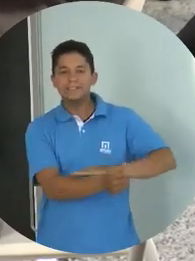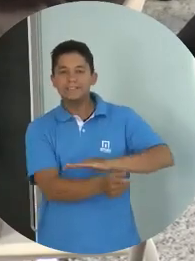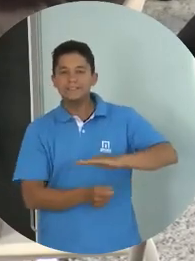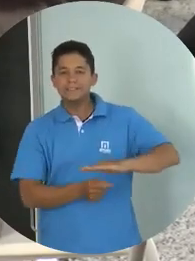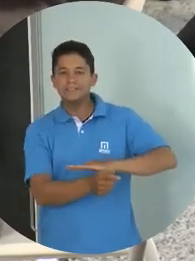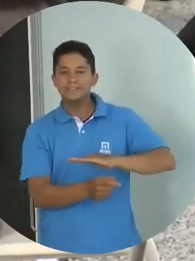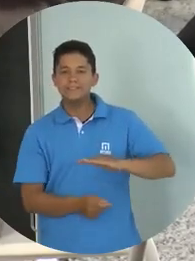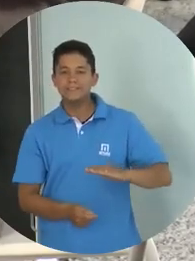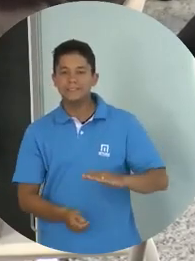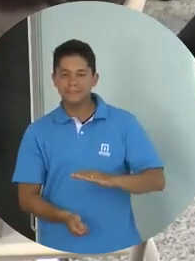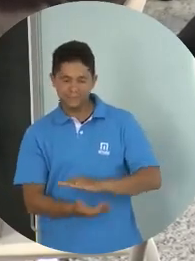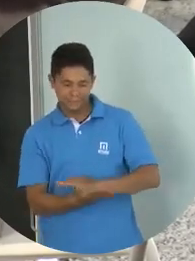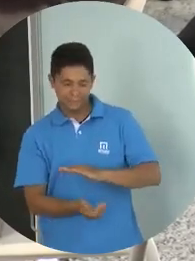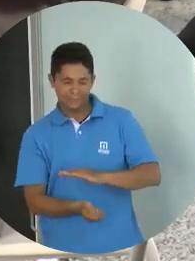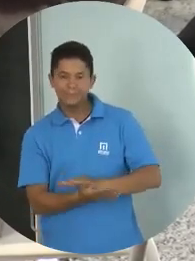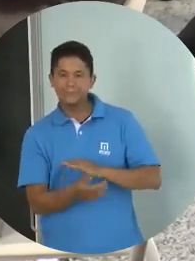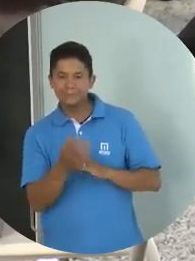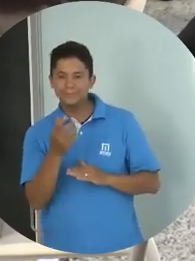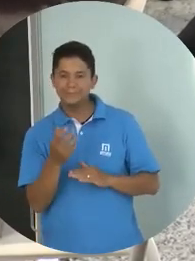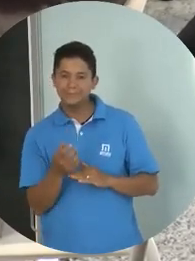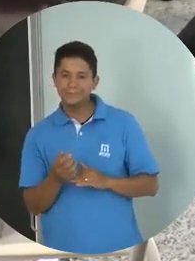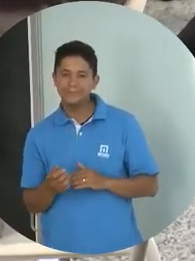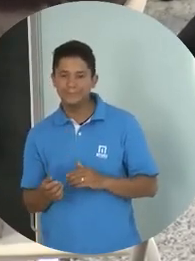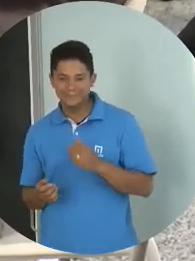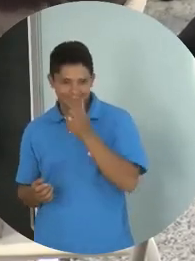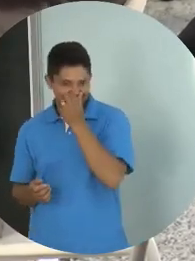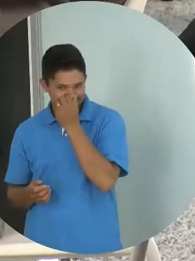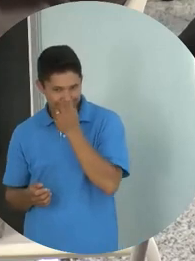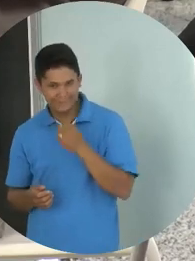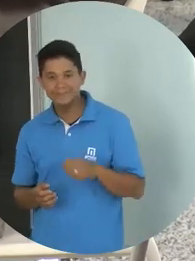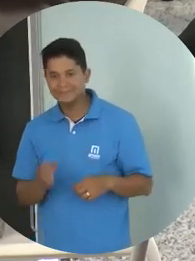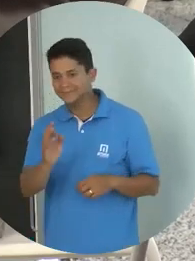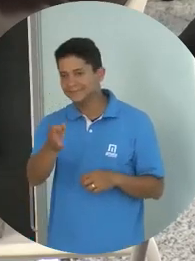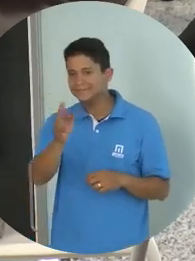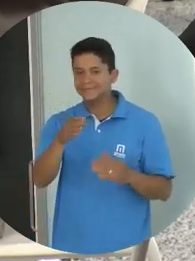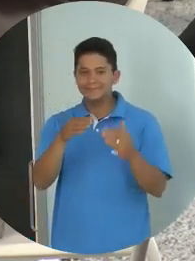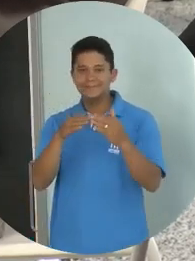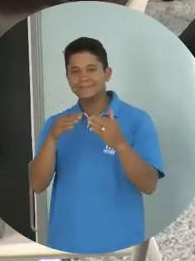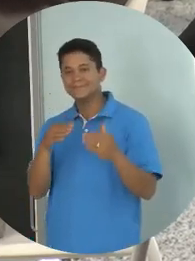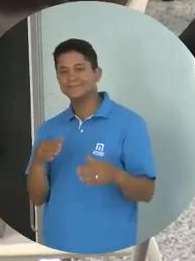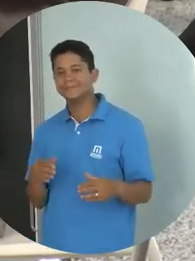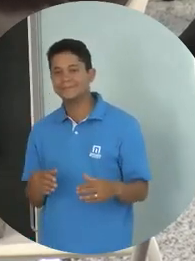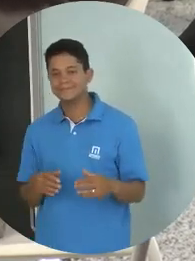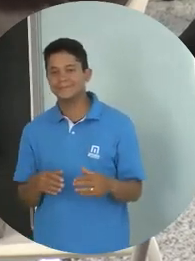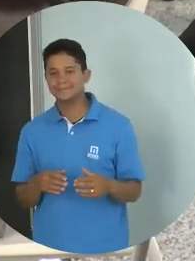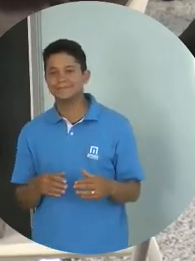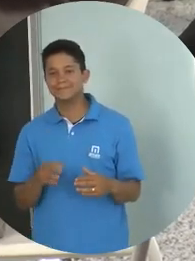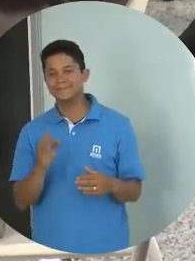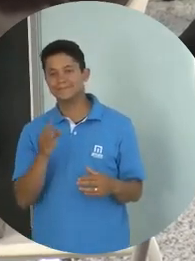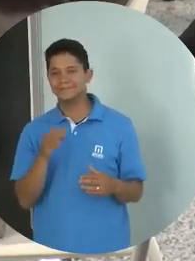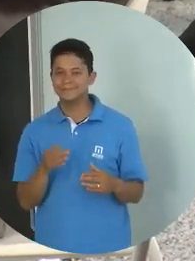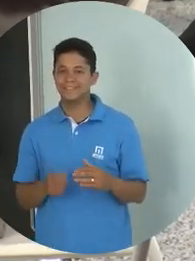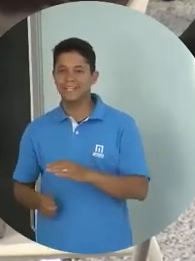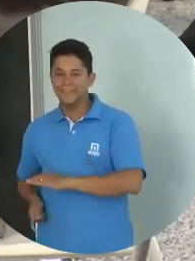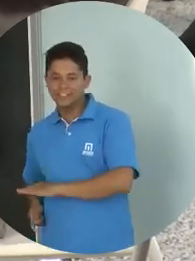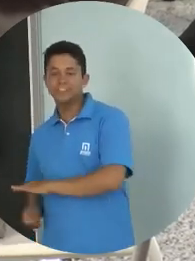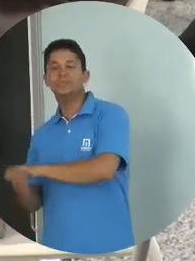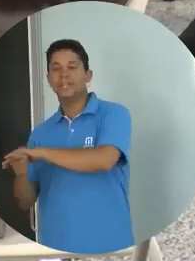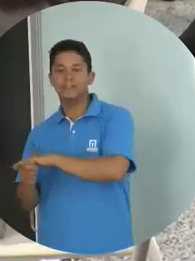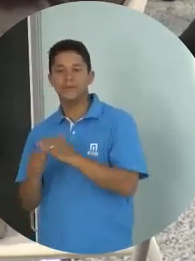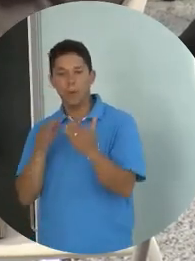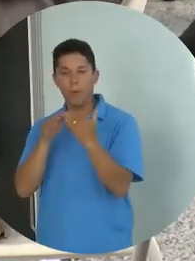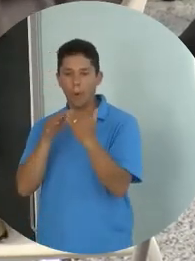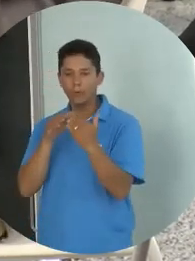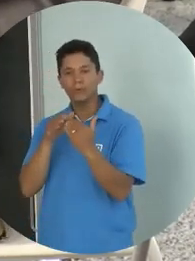você para o recalque, consolidando. E quem sabe, se eu usar, coloca mais, ele sobe. Porque a